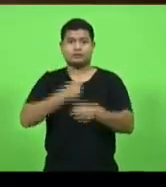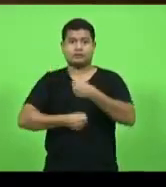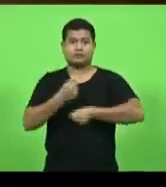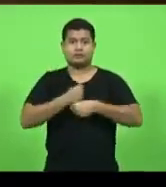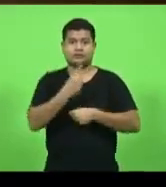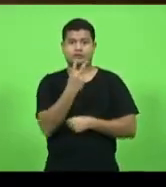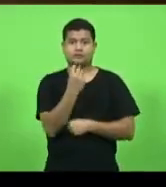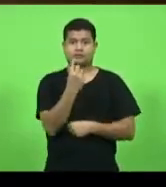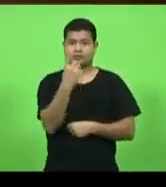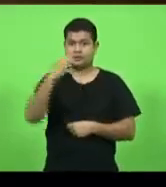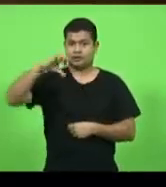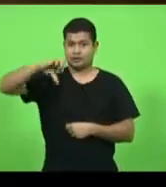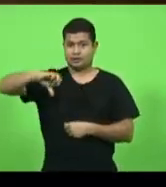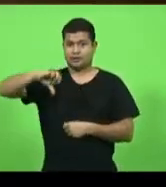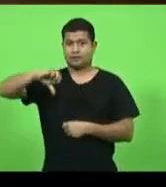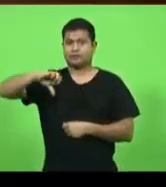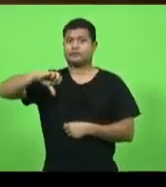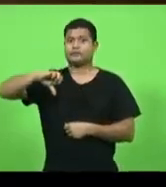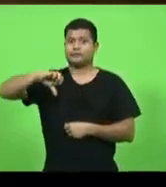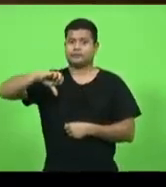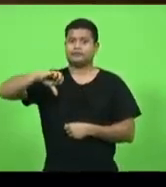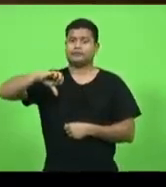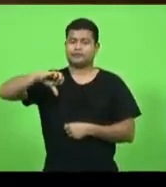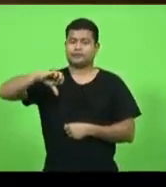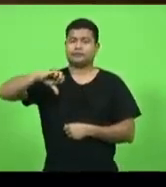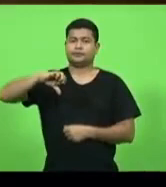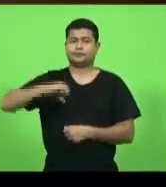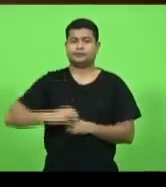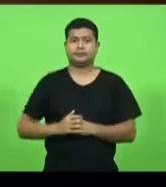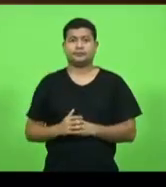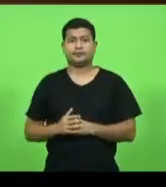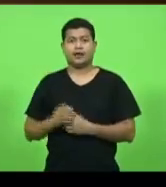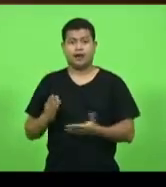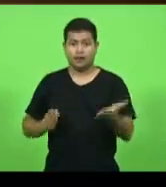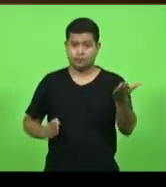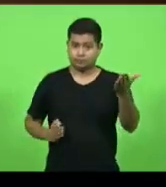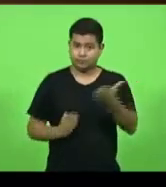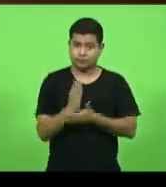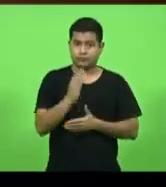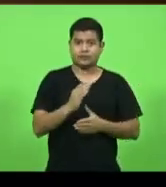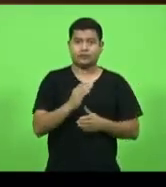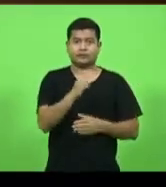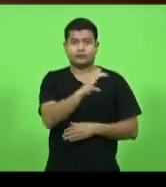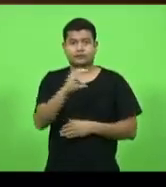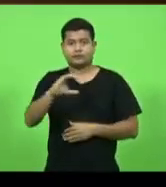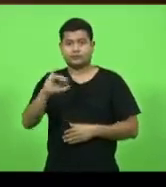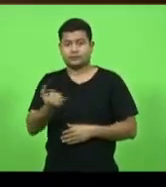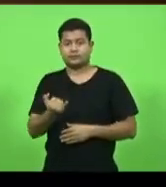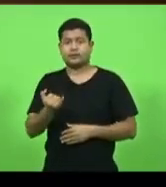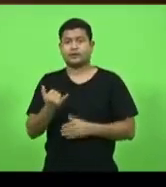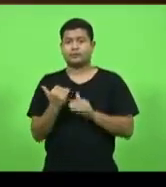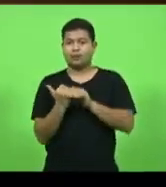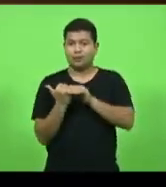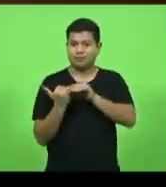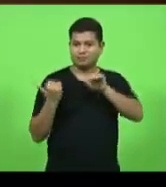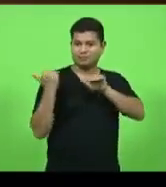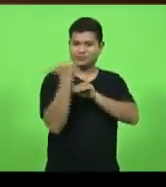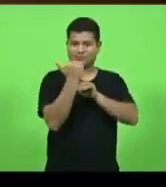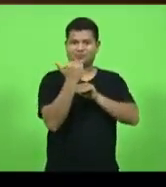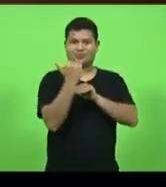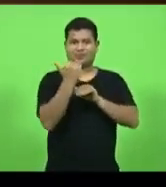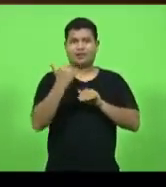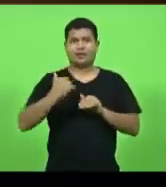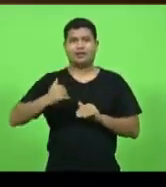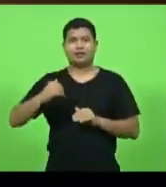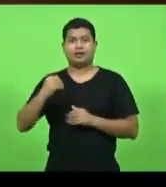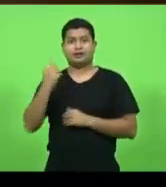de 2019. Ele foi aprovado na CCJ por maioria em 2 de